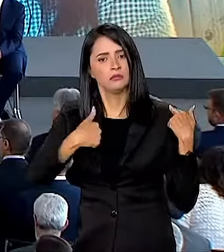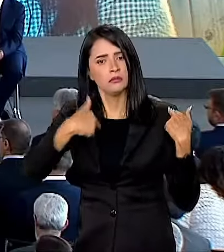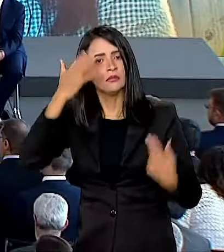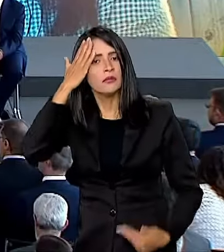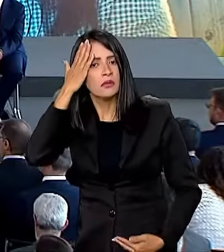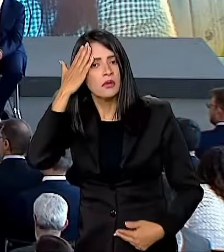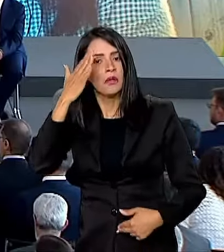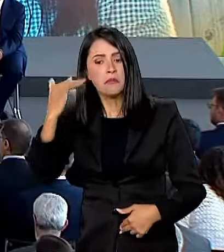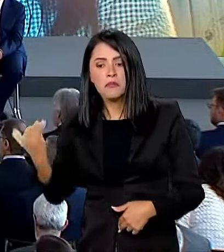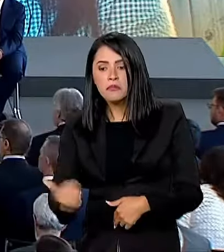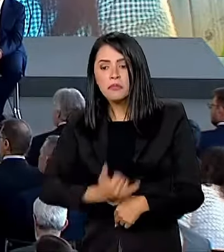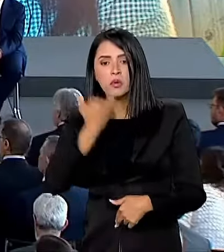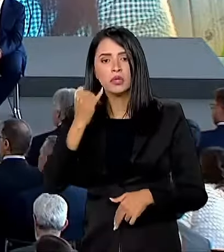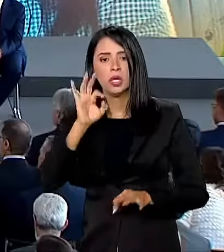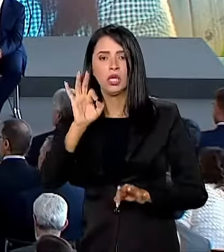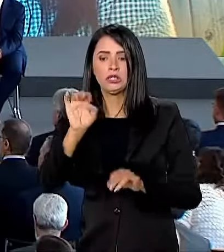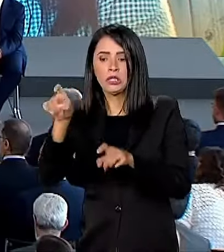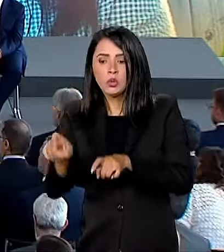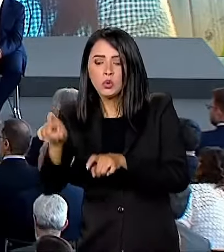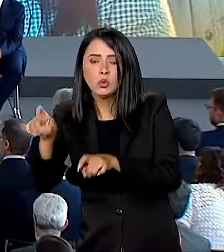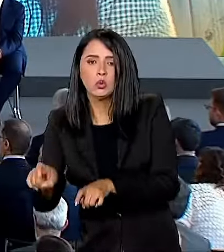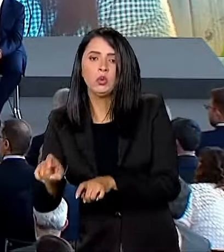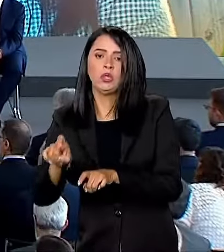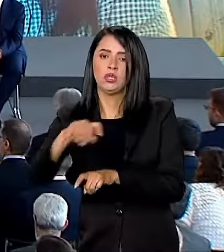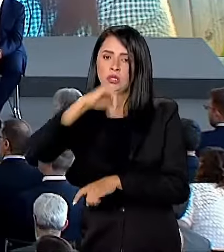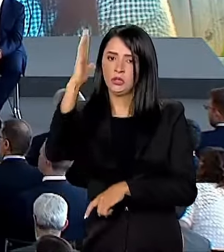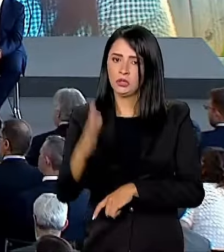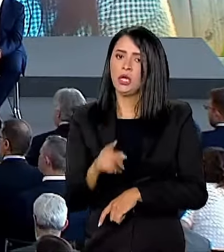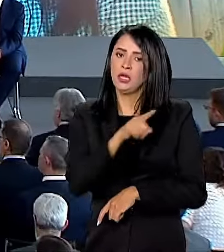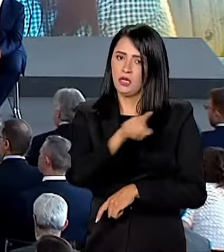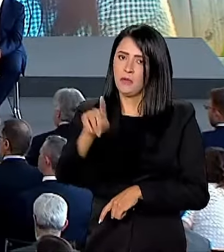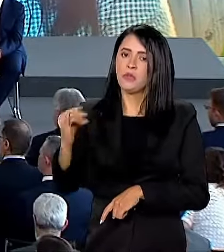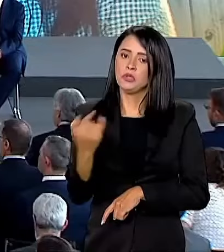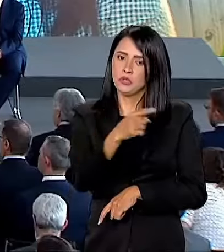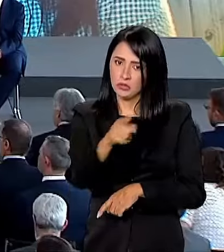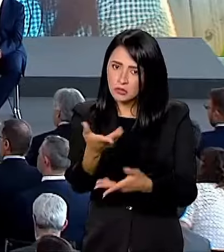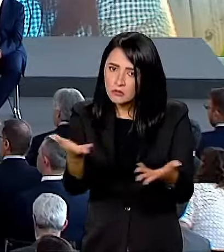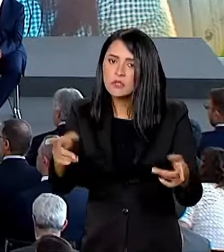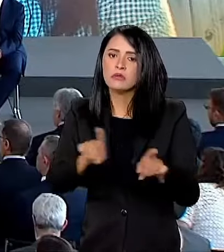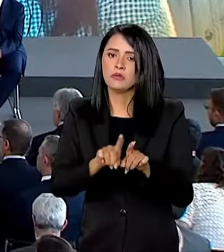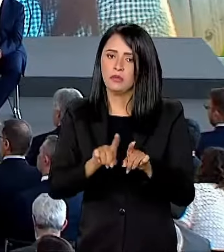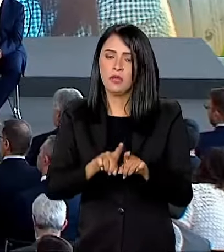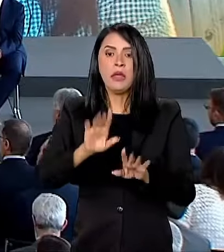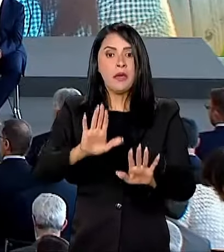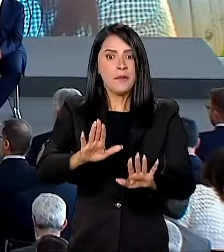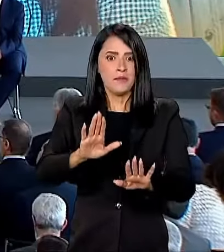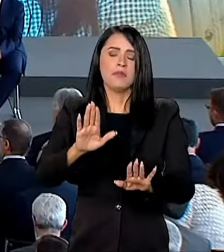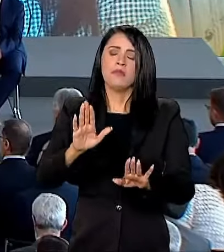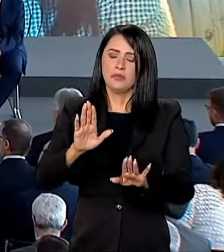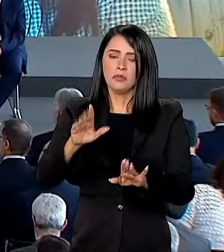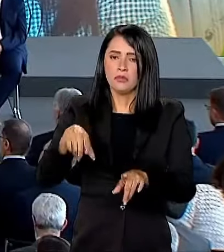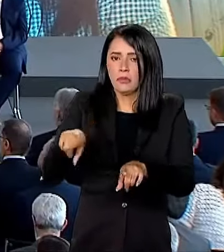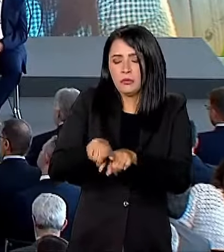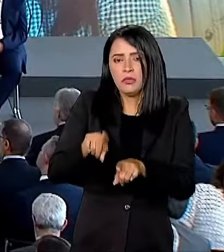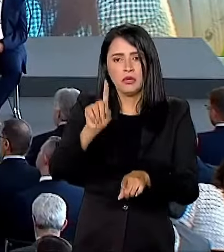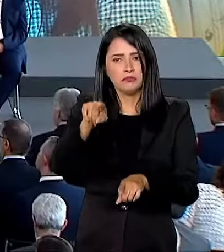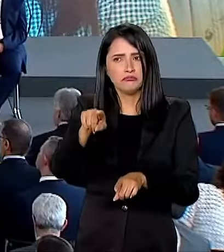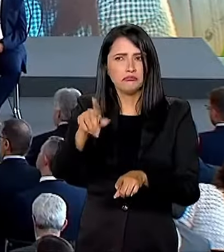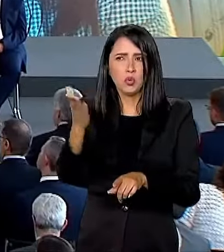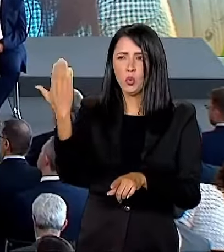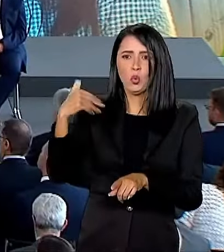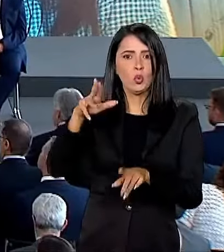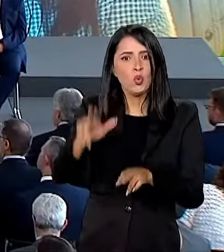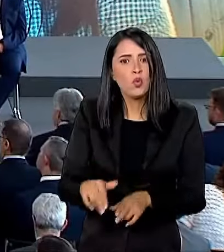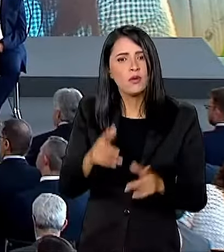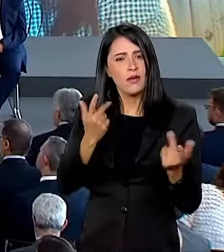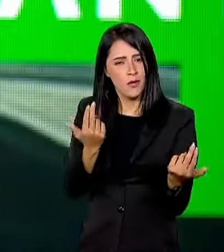da agricultura brasileira e eu sei o significado de vocês. Mais ainda, possivelmente vocês nunca tiveram um presidente